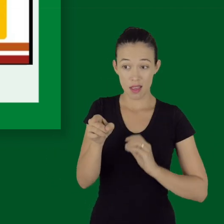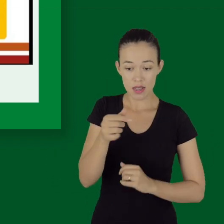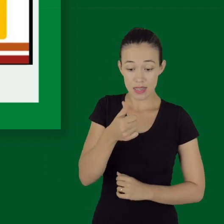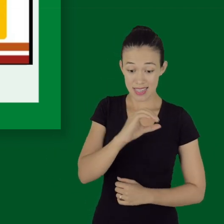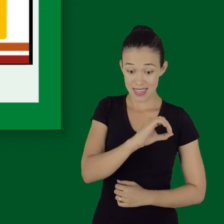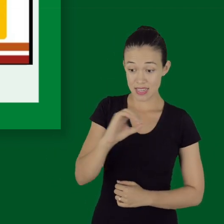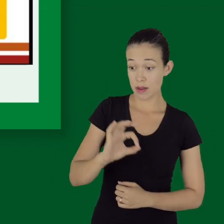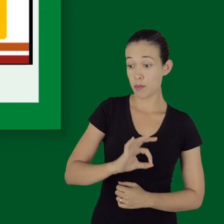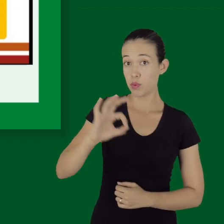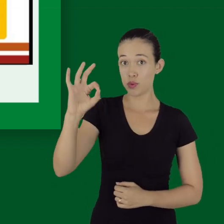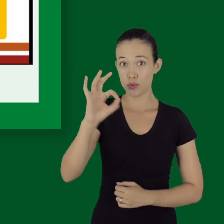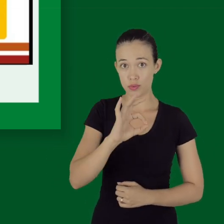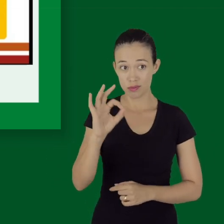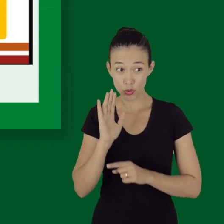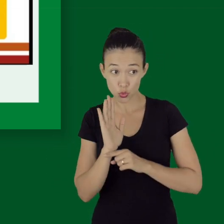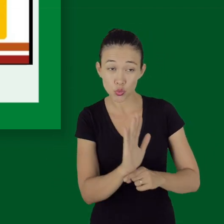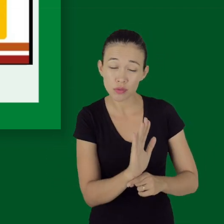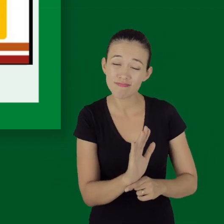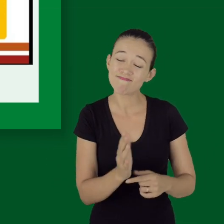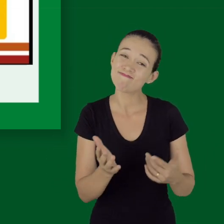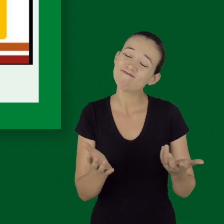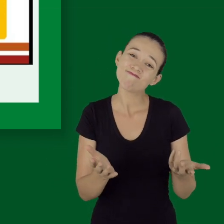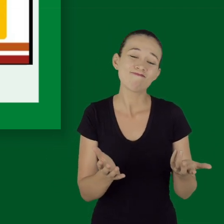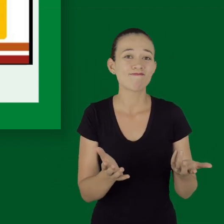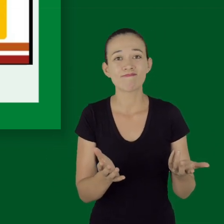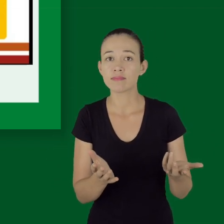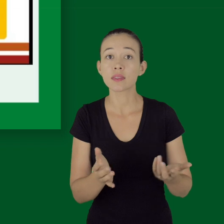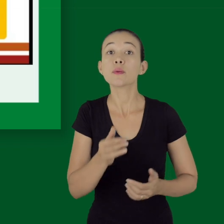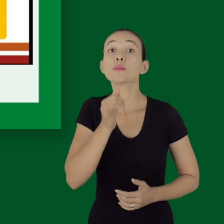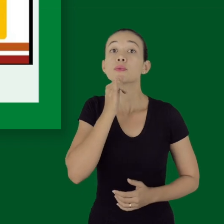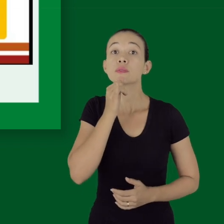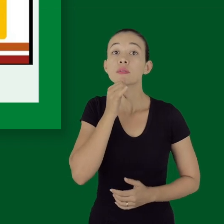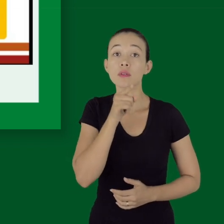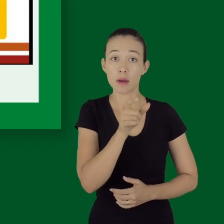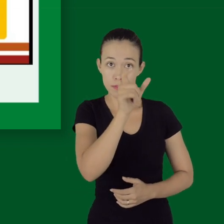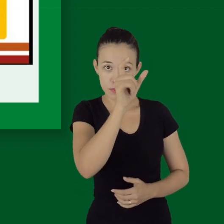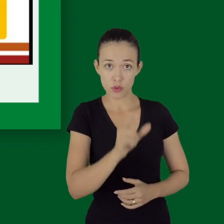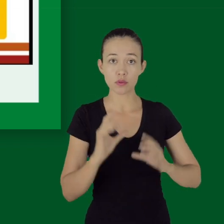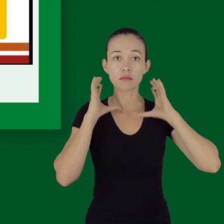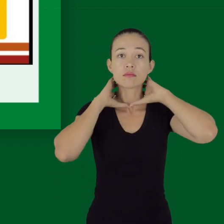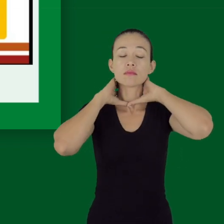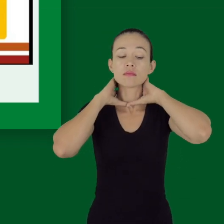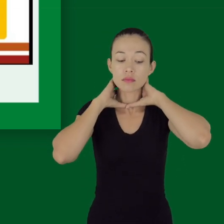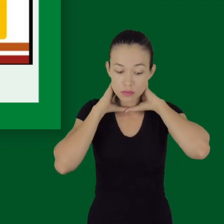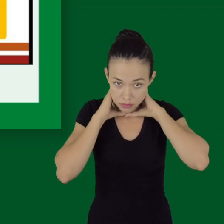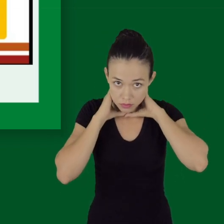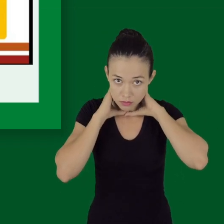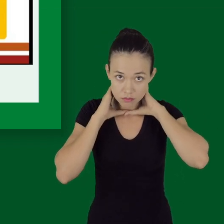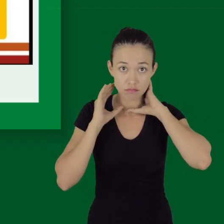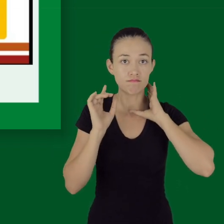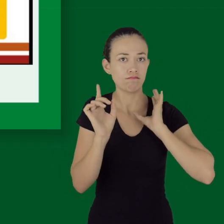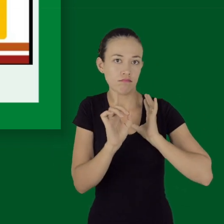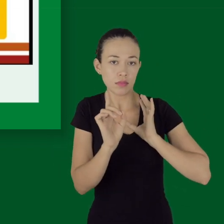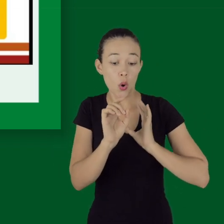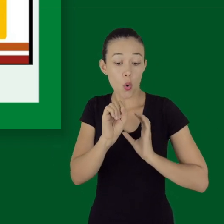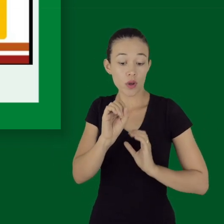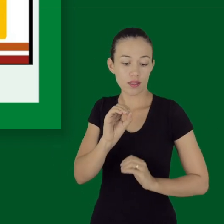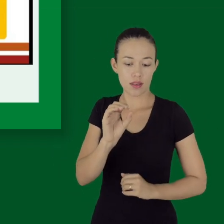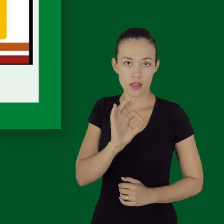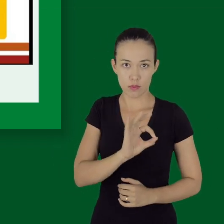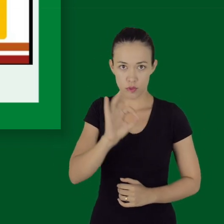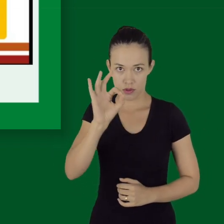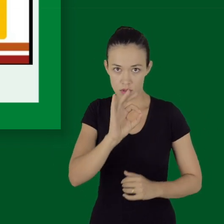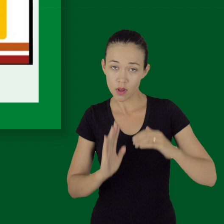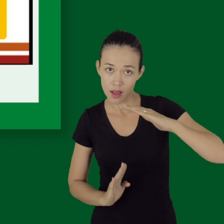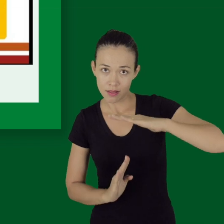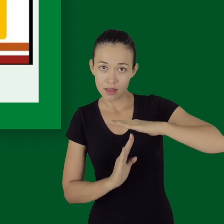flexão lateral. Por isso que o colar cervical, ele precisa manter essa estabilização manual e ele